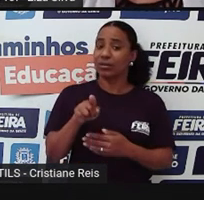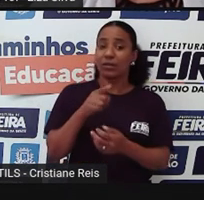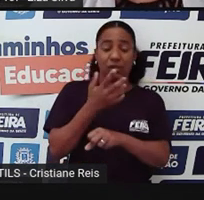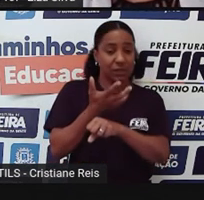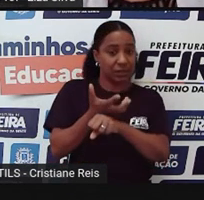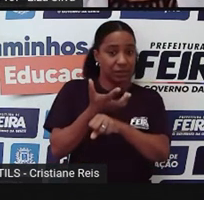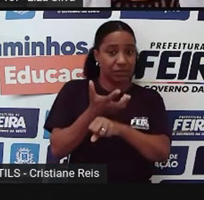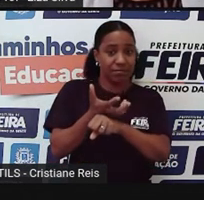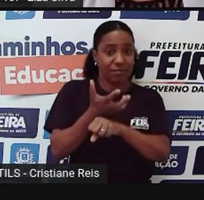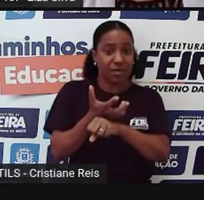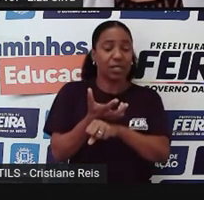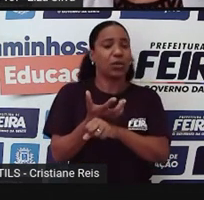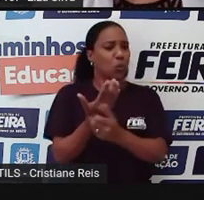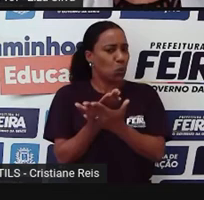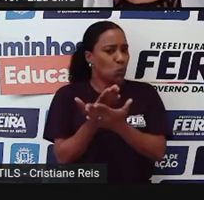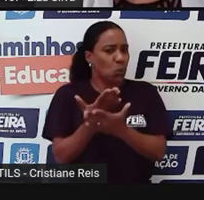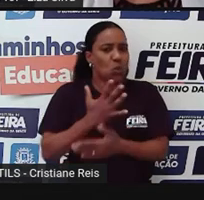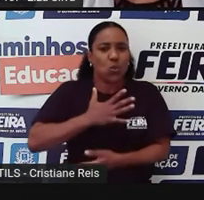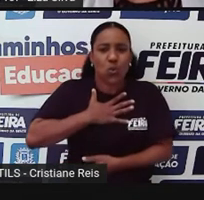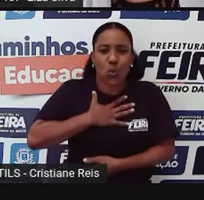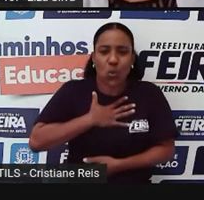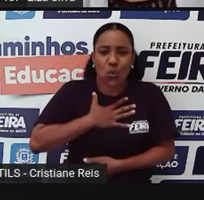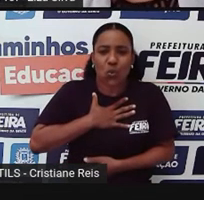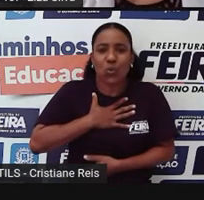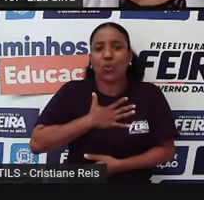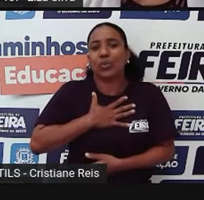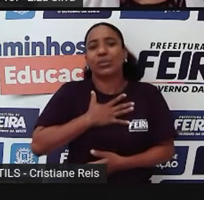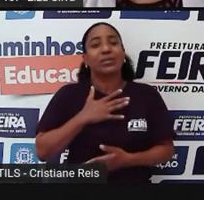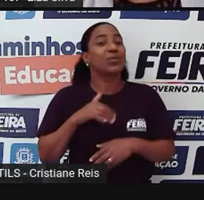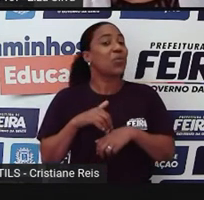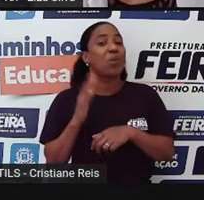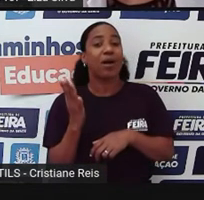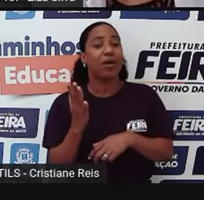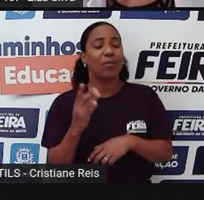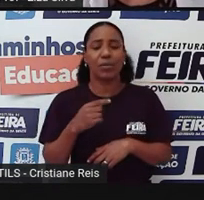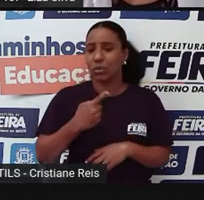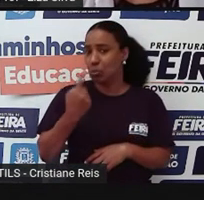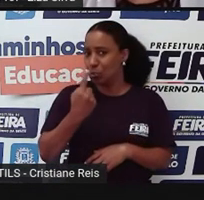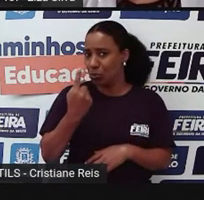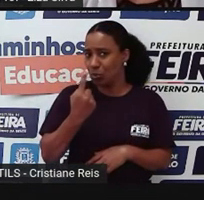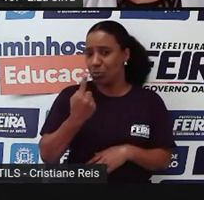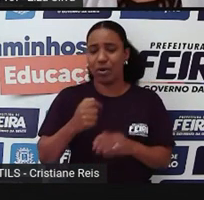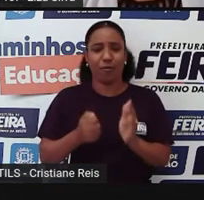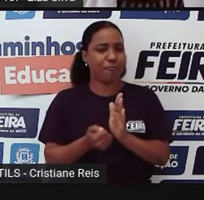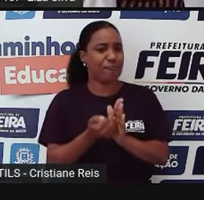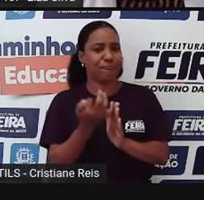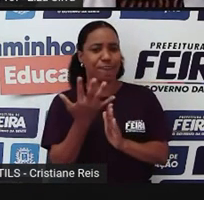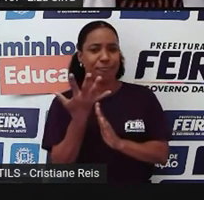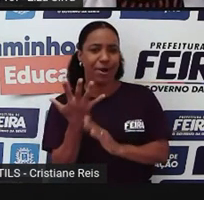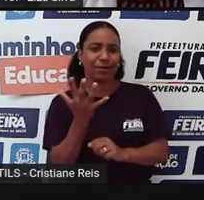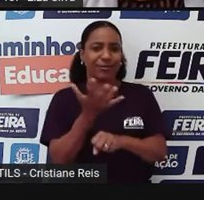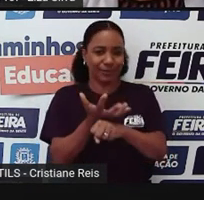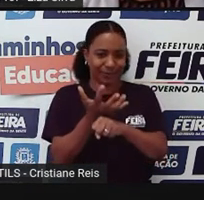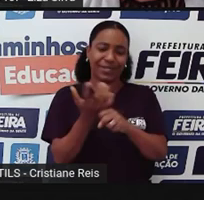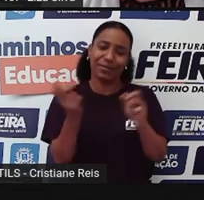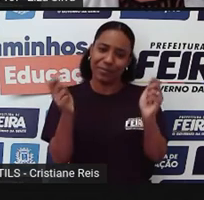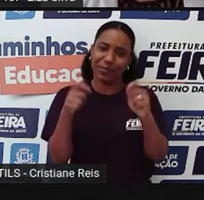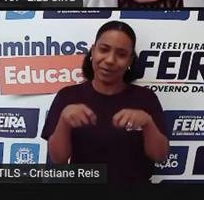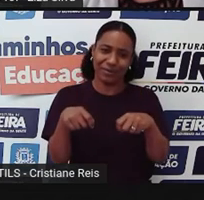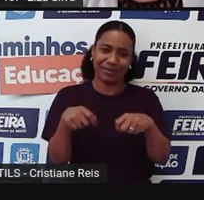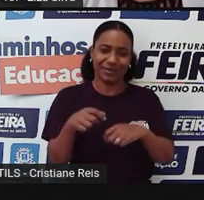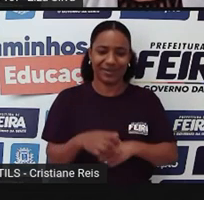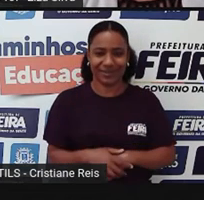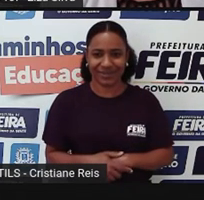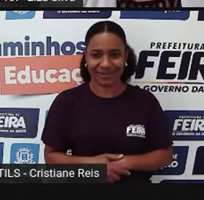você pode dizer uma ou mais disciplinas né o mais de uma você usa frase no plural Então por cento